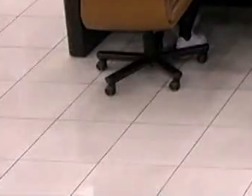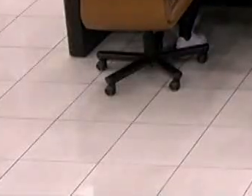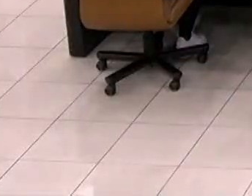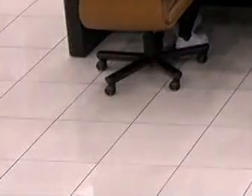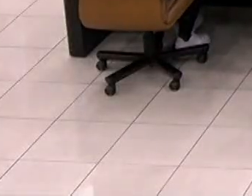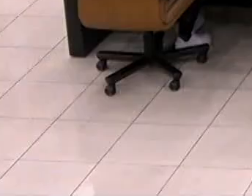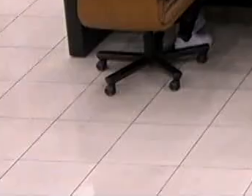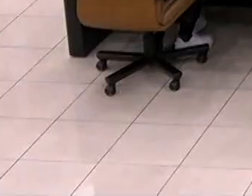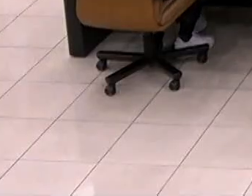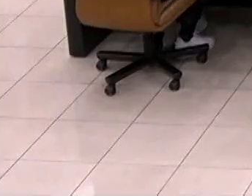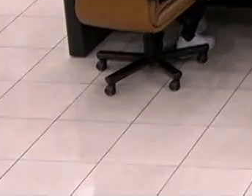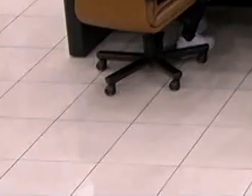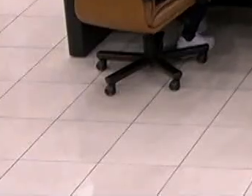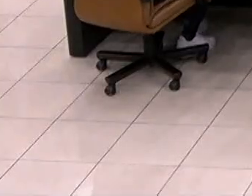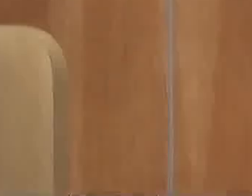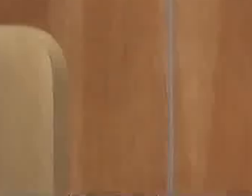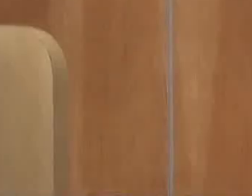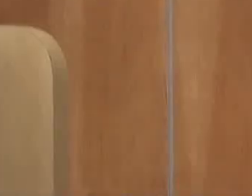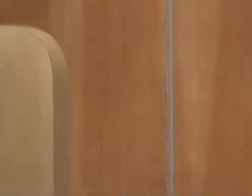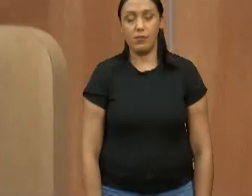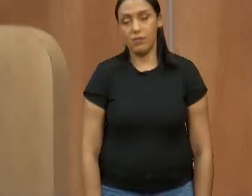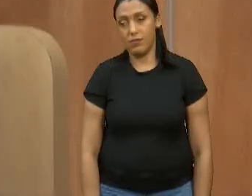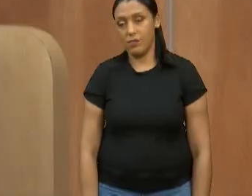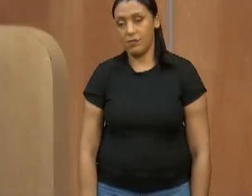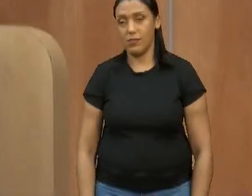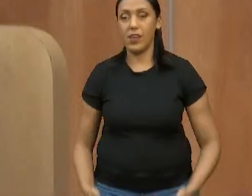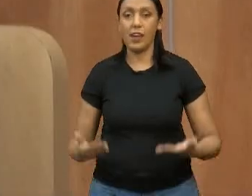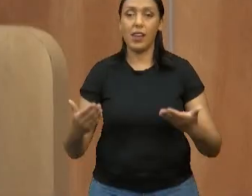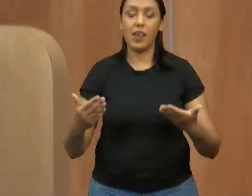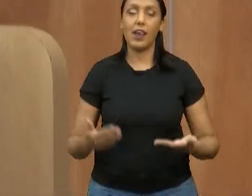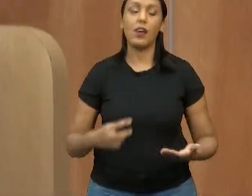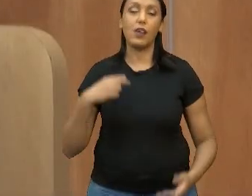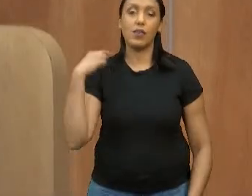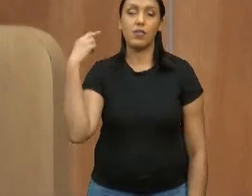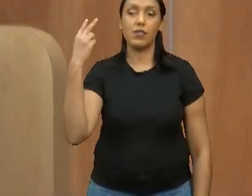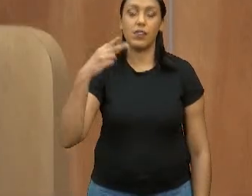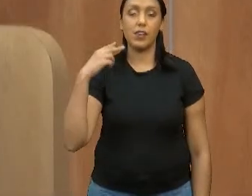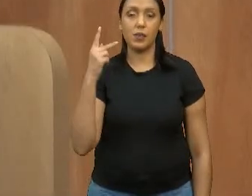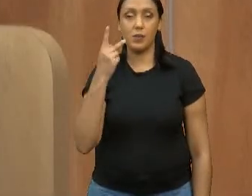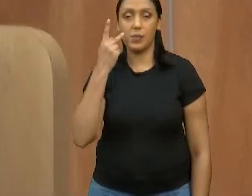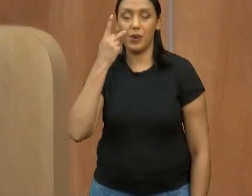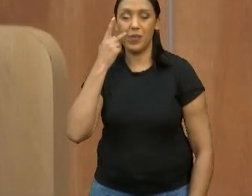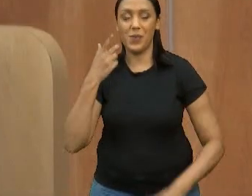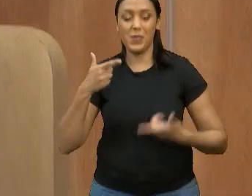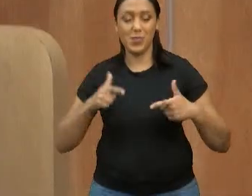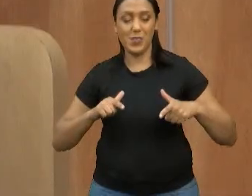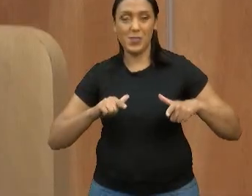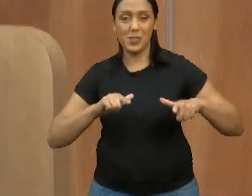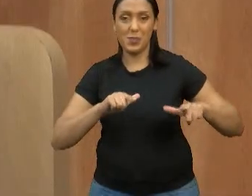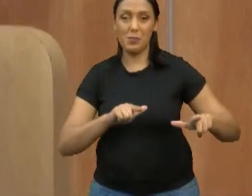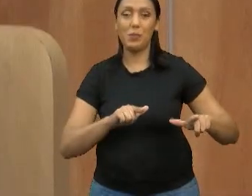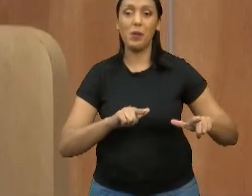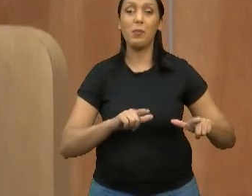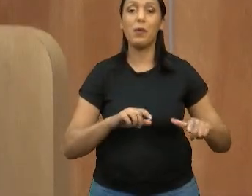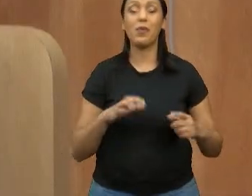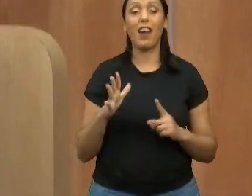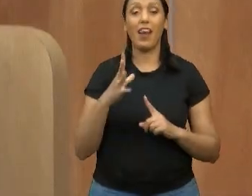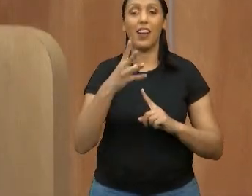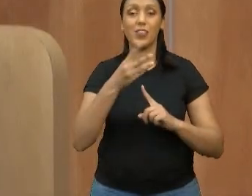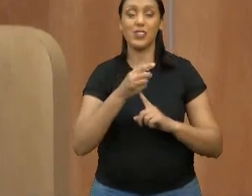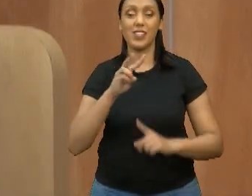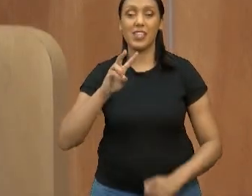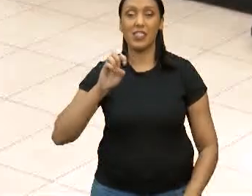Chamamos agora o vereador Paulinho dos Condutores para entregar o diploma para o artista Vinícius Silva Costa, o Zóio Louco.